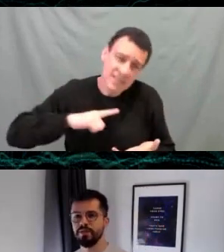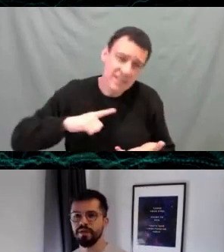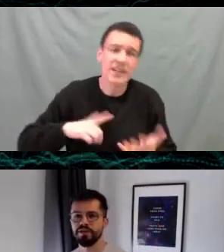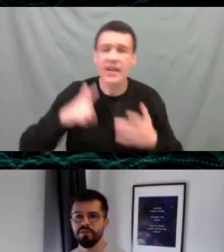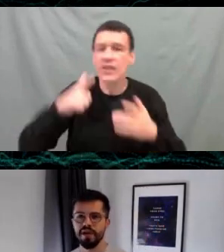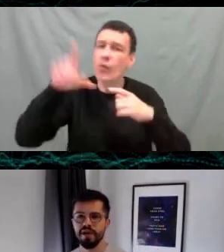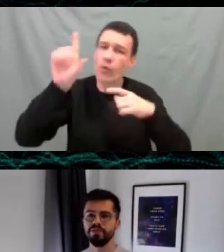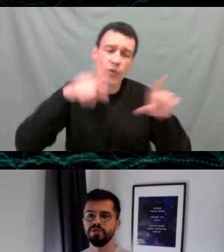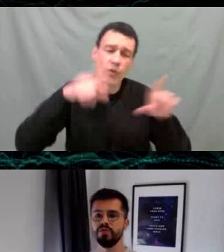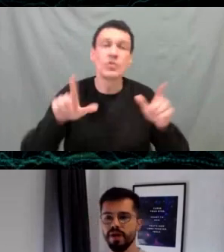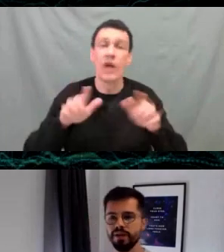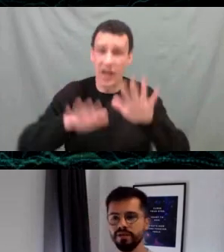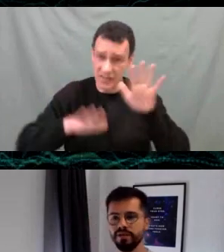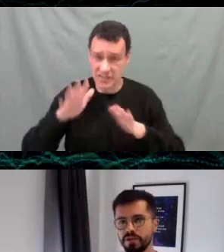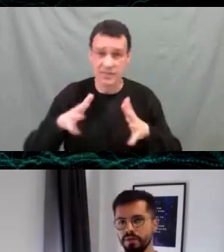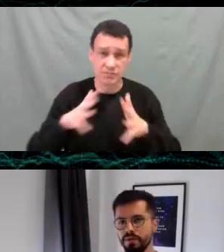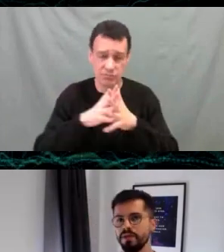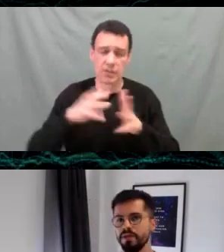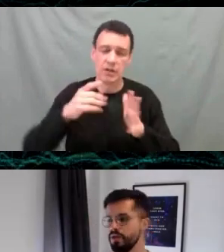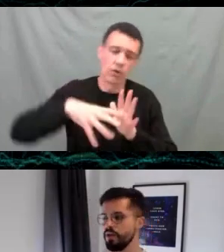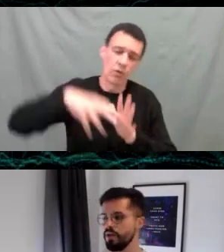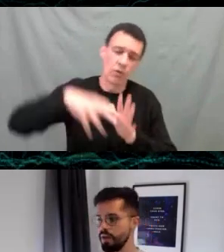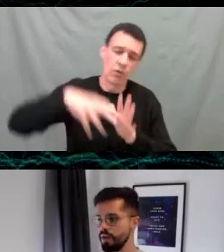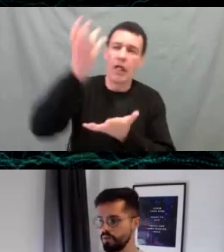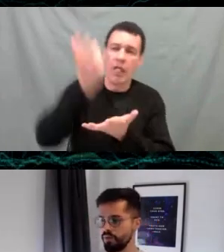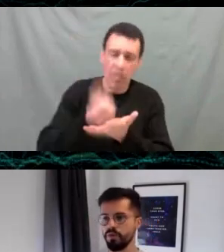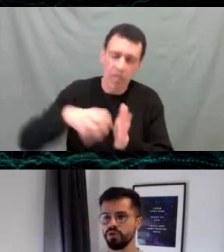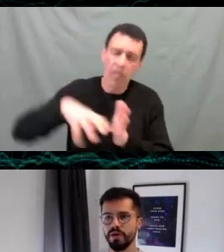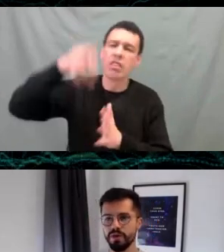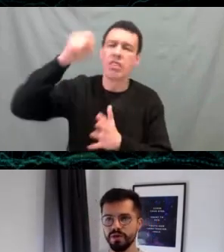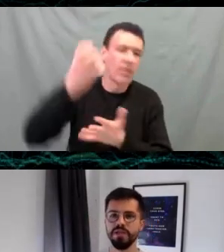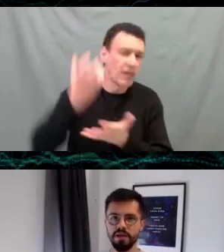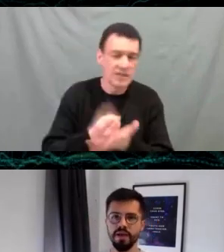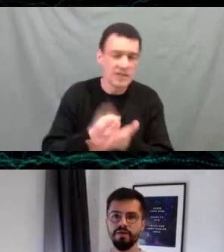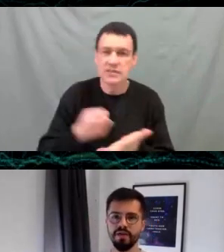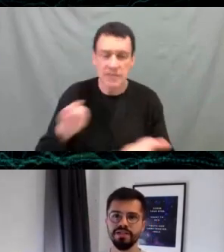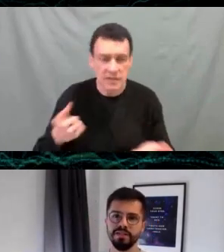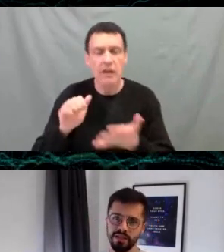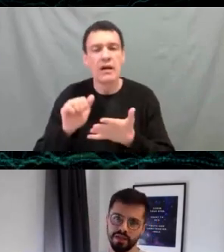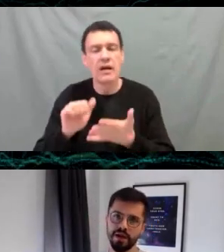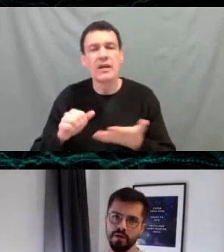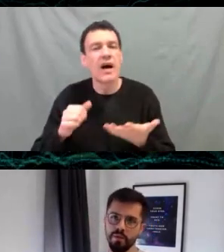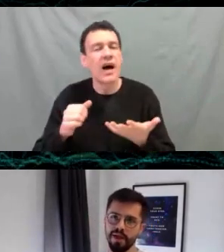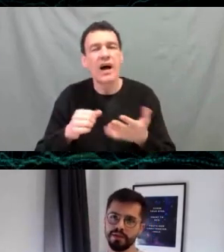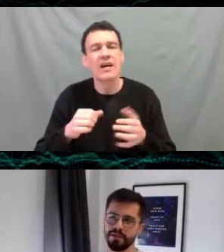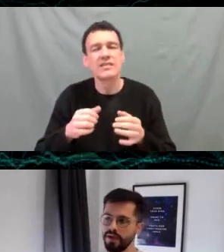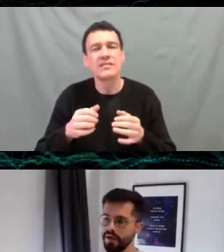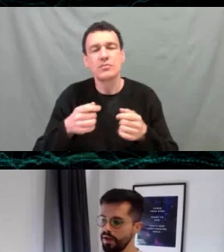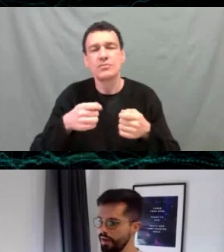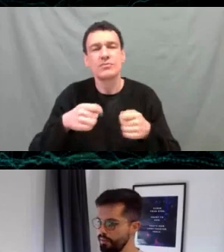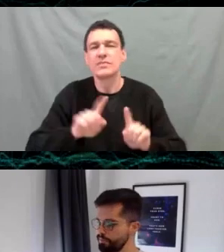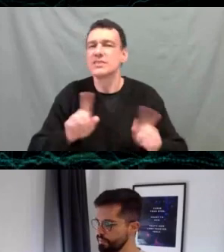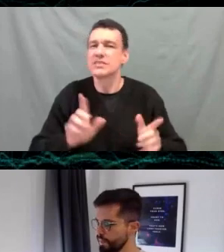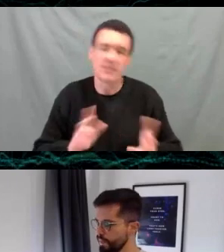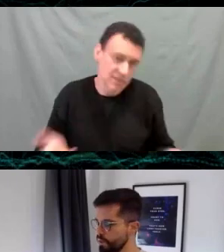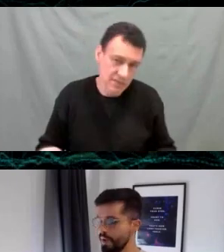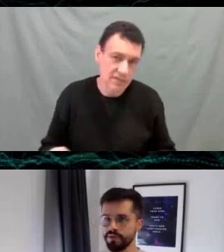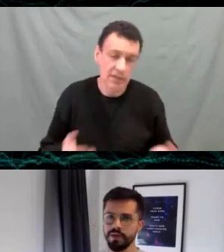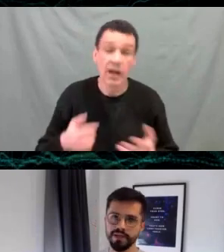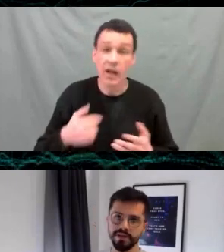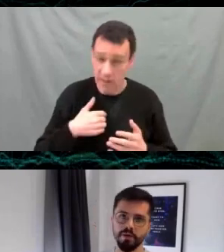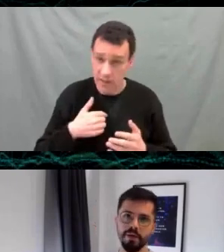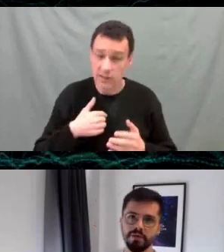subir e descer automaticamente ou destruir as marcas automaticamente que eu vou te permitir fazer esse teste de carga com mais a